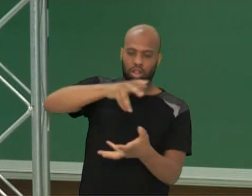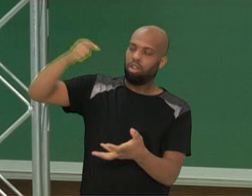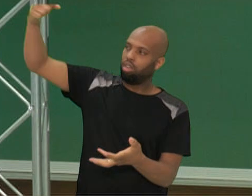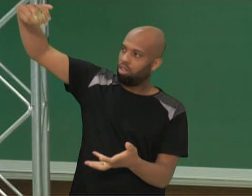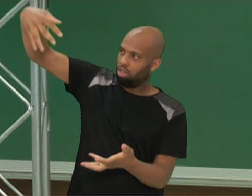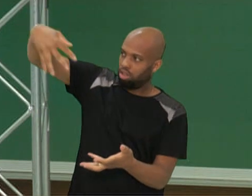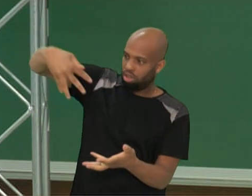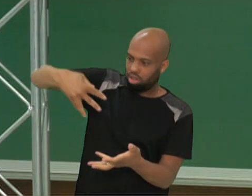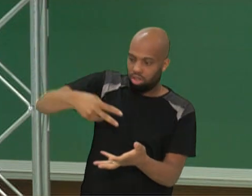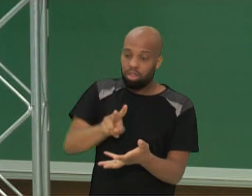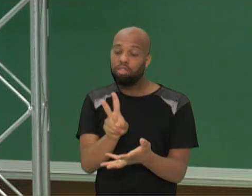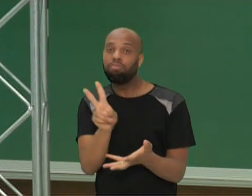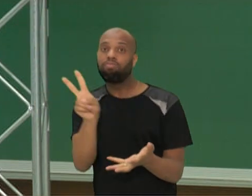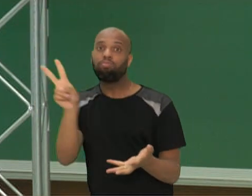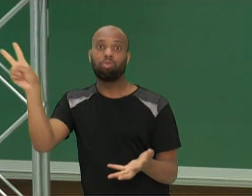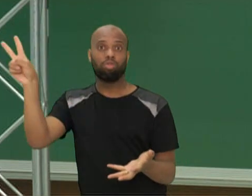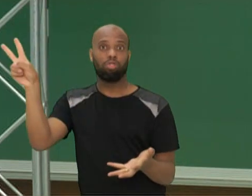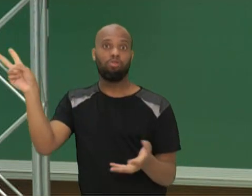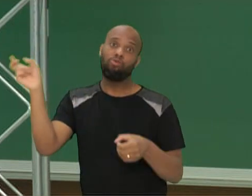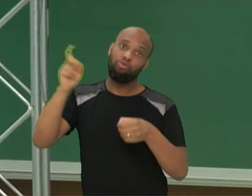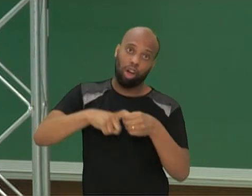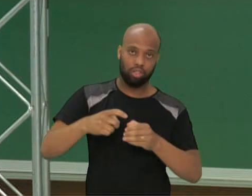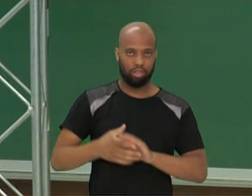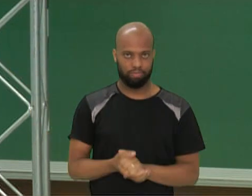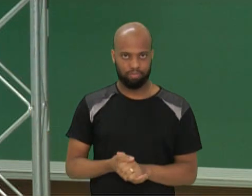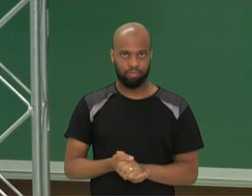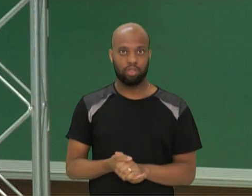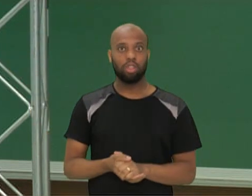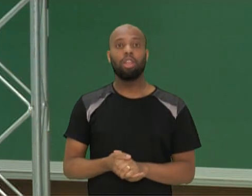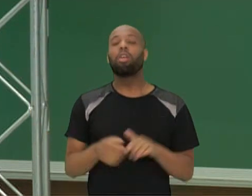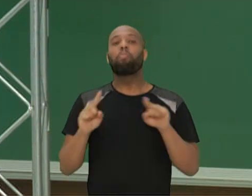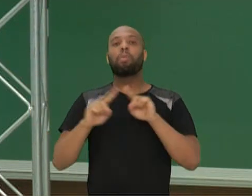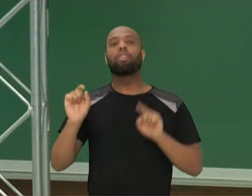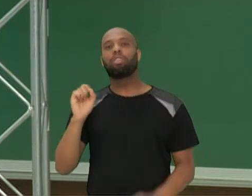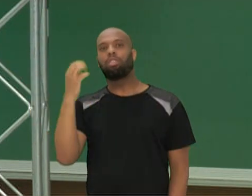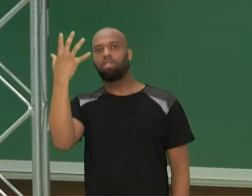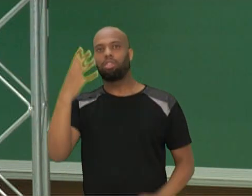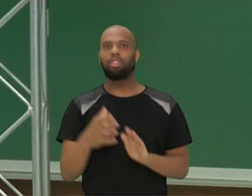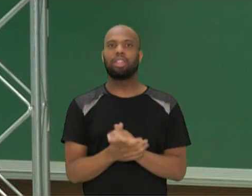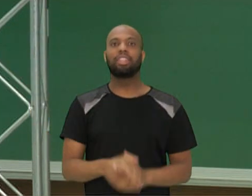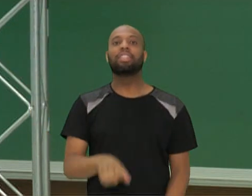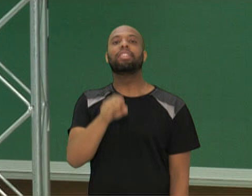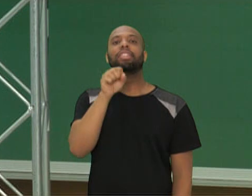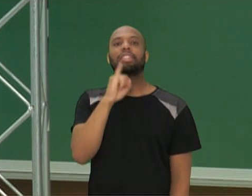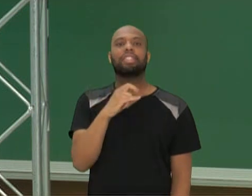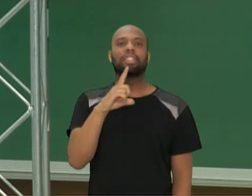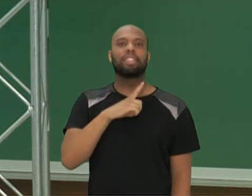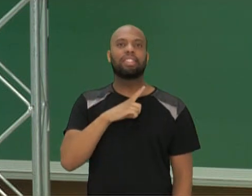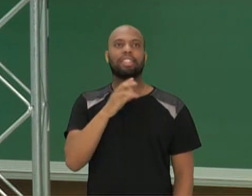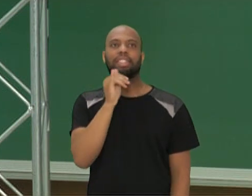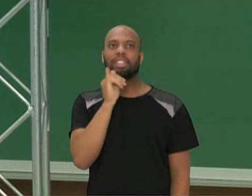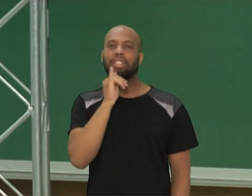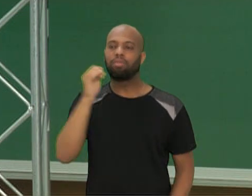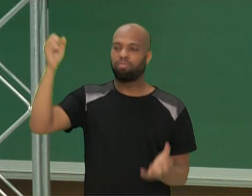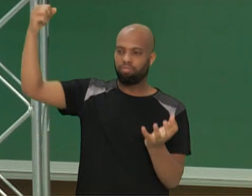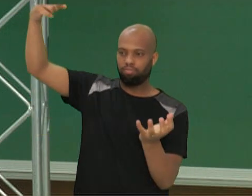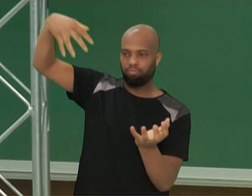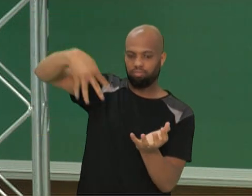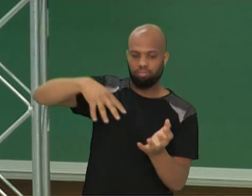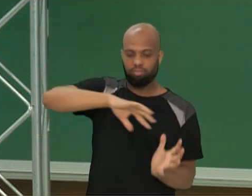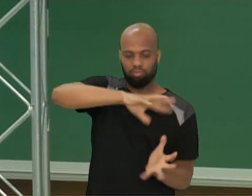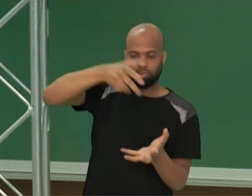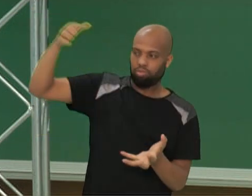a atmosfera e vai atingir a superfície terrestre. O que acontece? Essa radiação, quando atinge a superfície